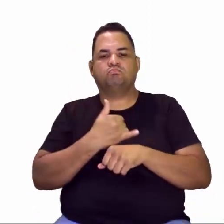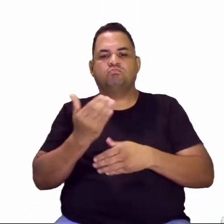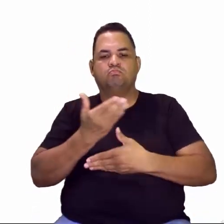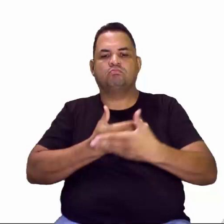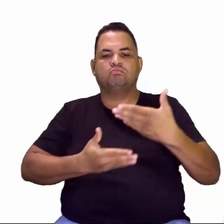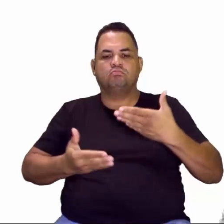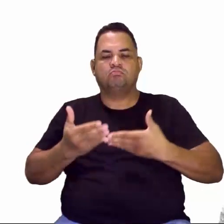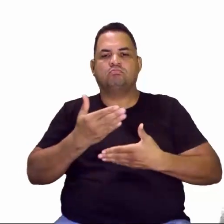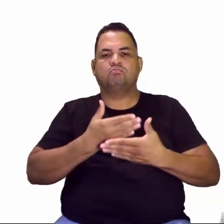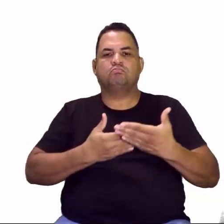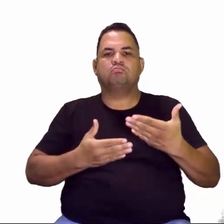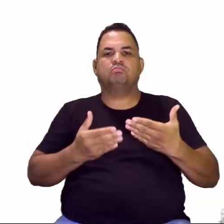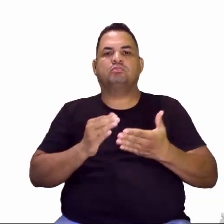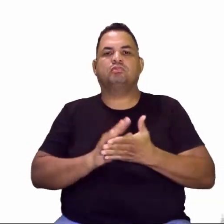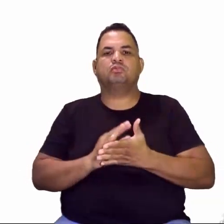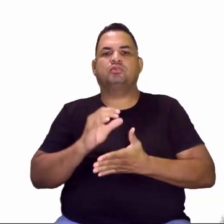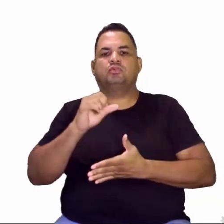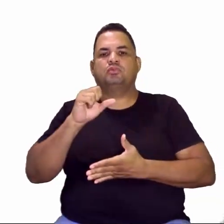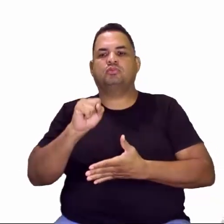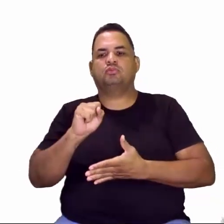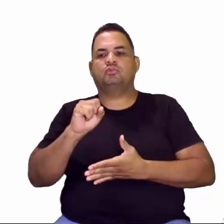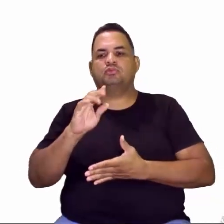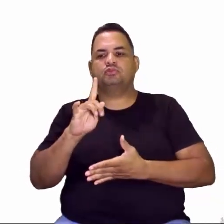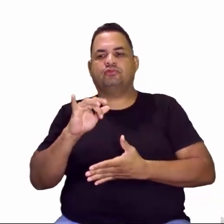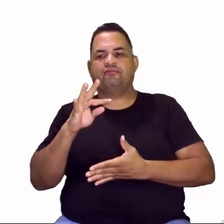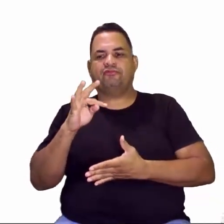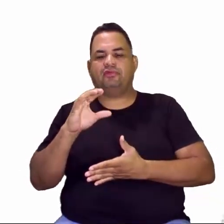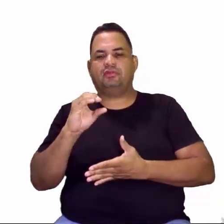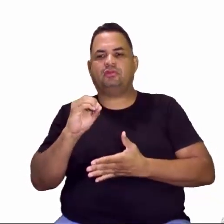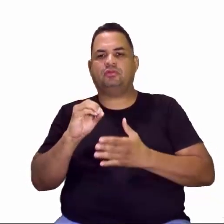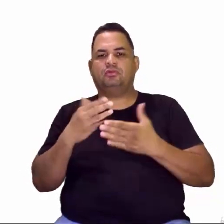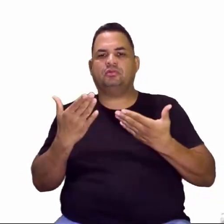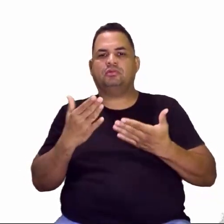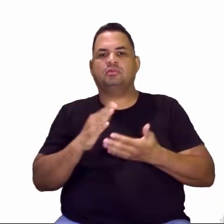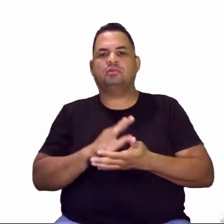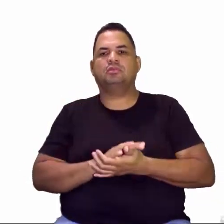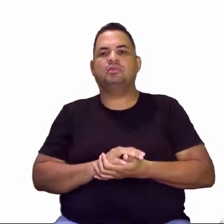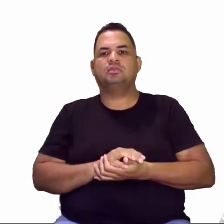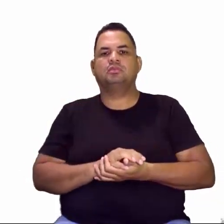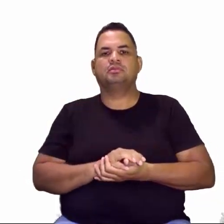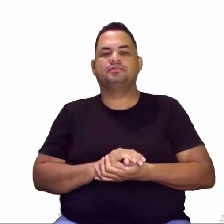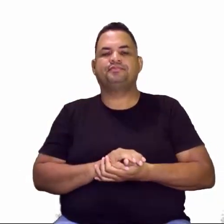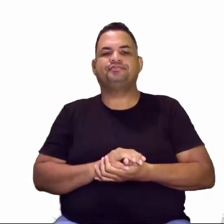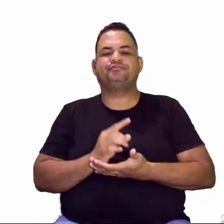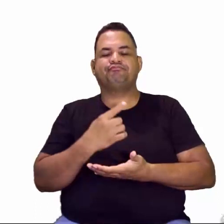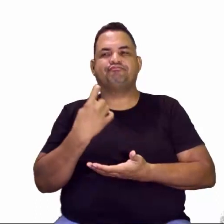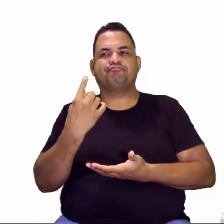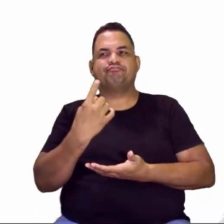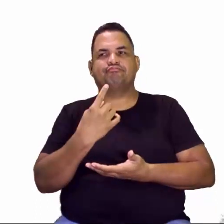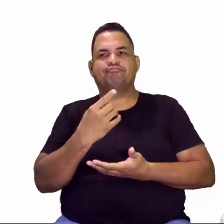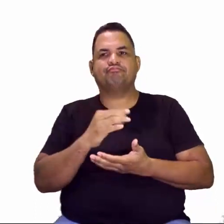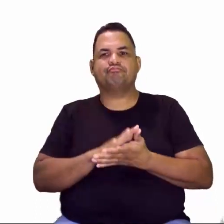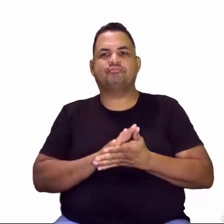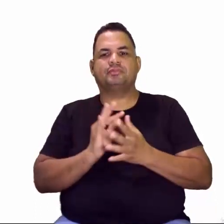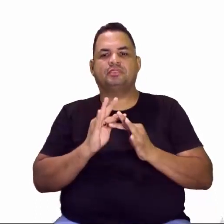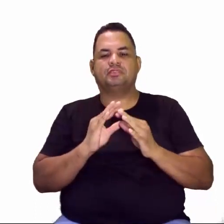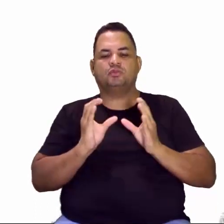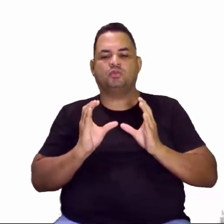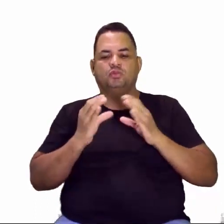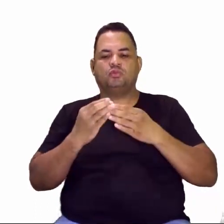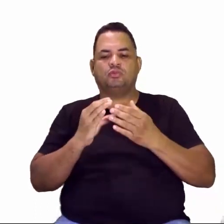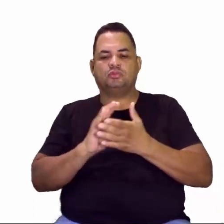interagir ele com o sulfeto. O sulfeto, pessoal, eles são lá dos nossos membros da família